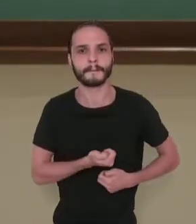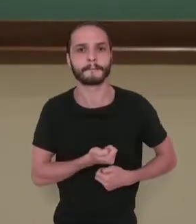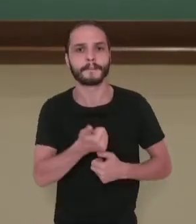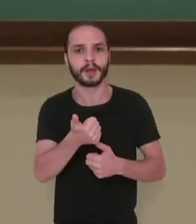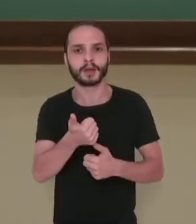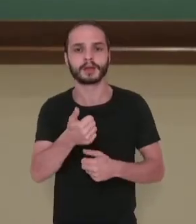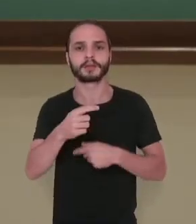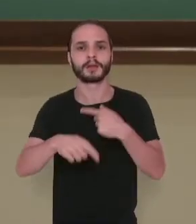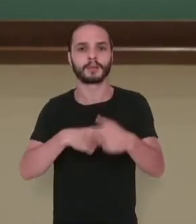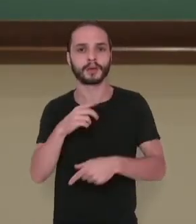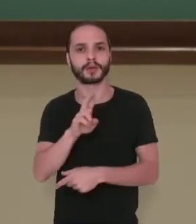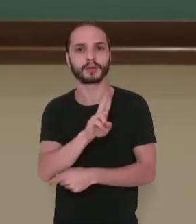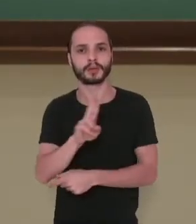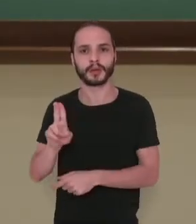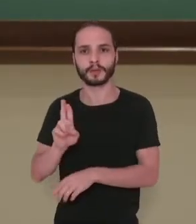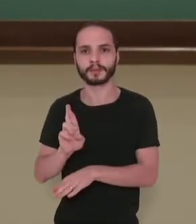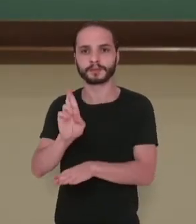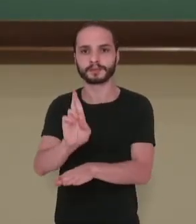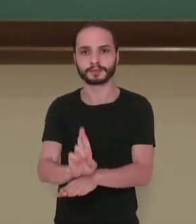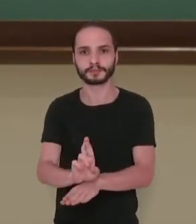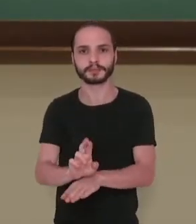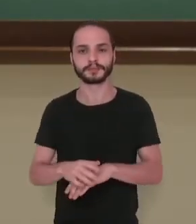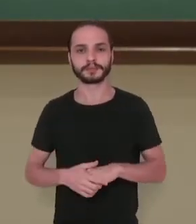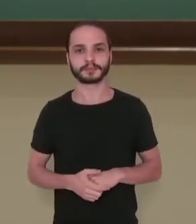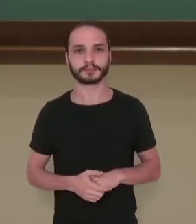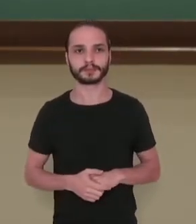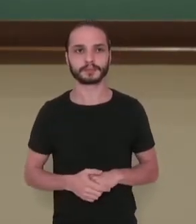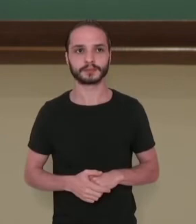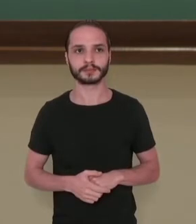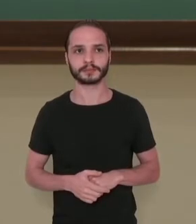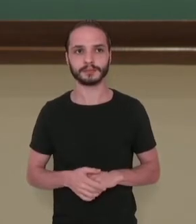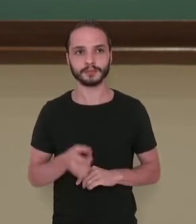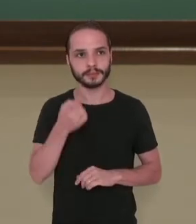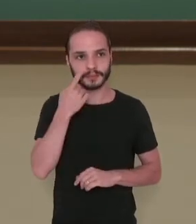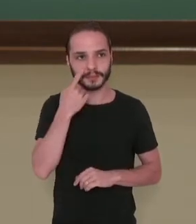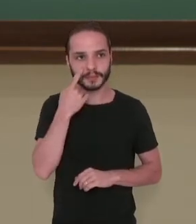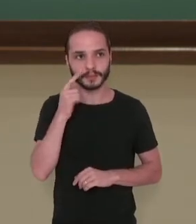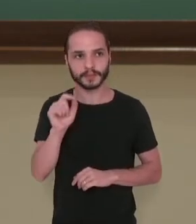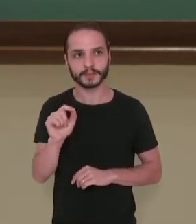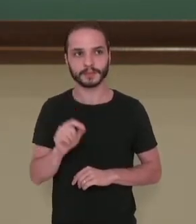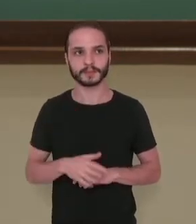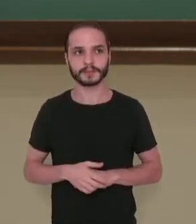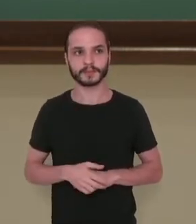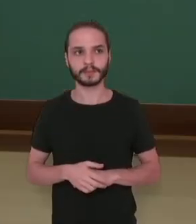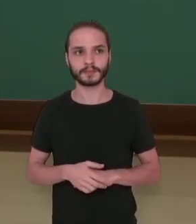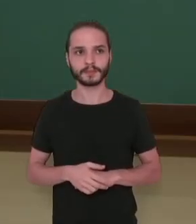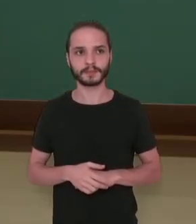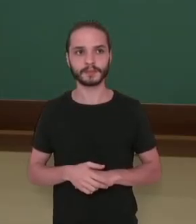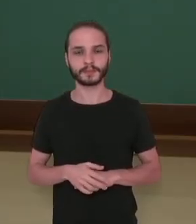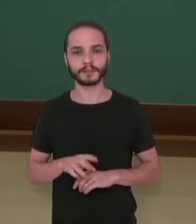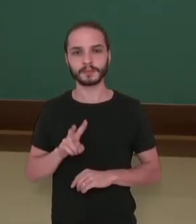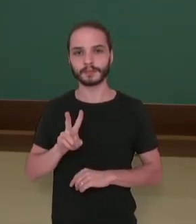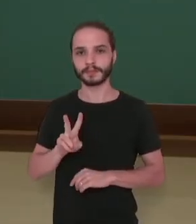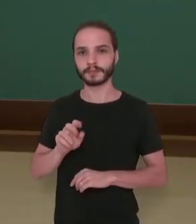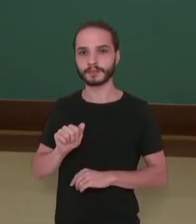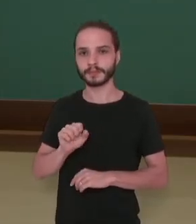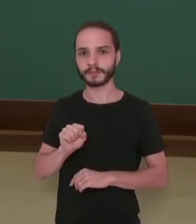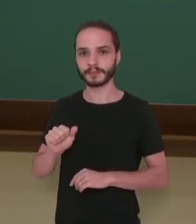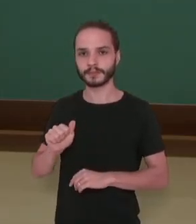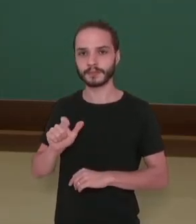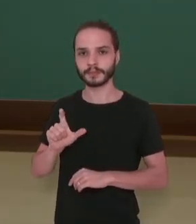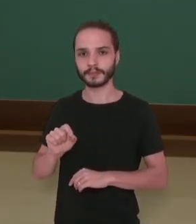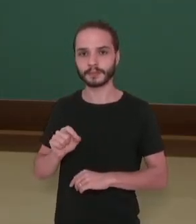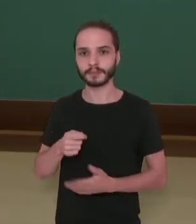passou depois a se chamar de feudo, tá? Então, veja, o vassalo era obrigado a